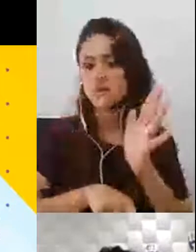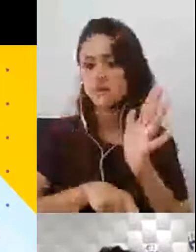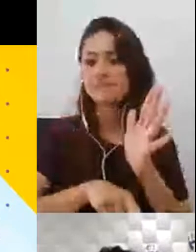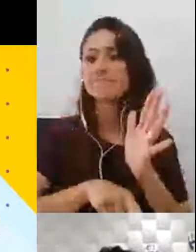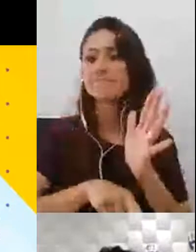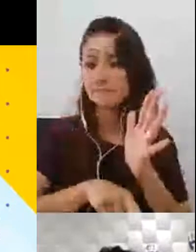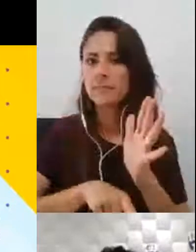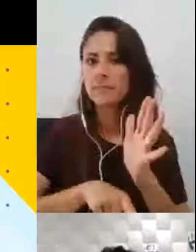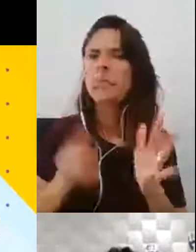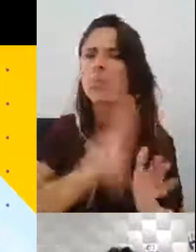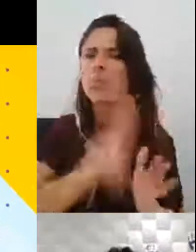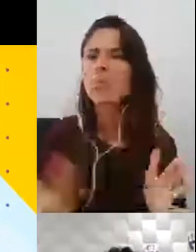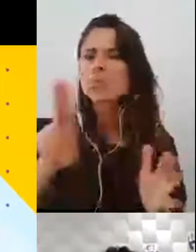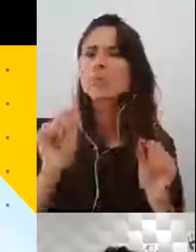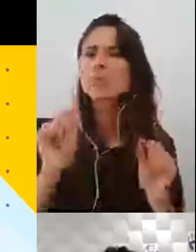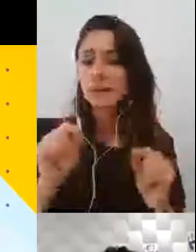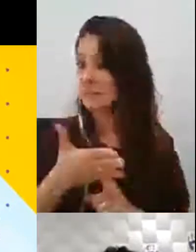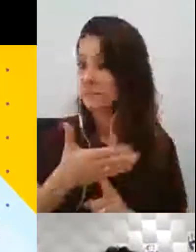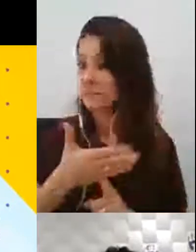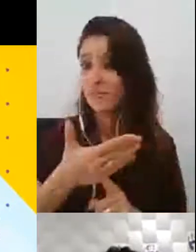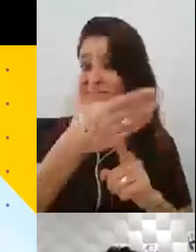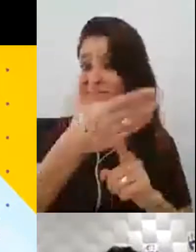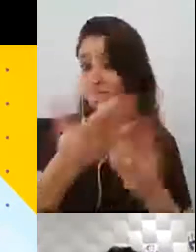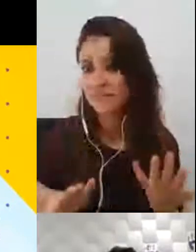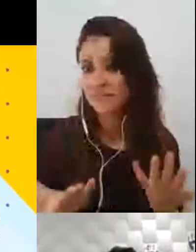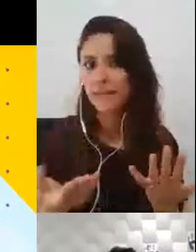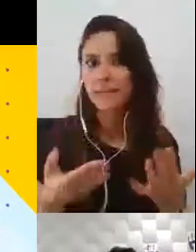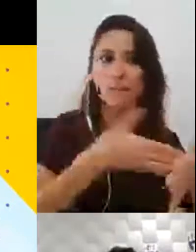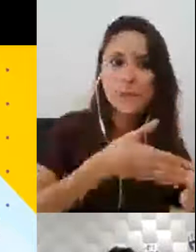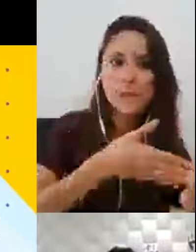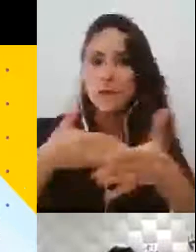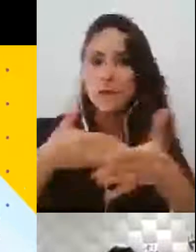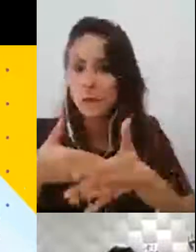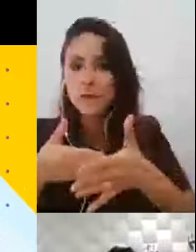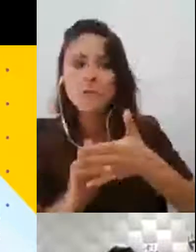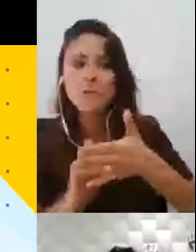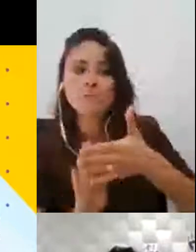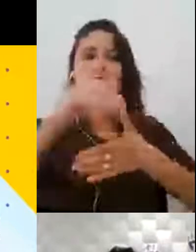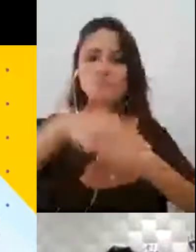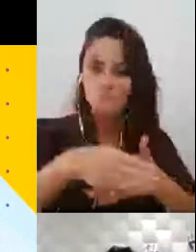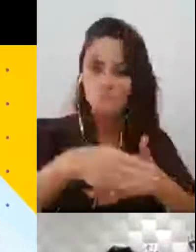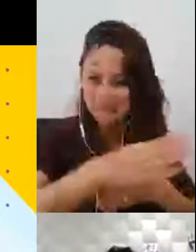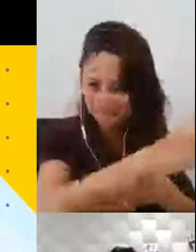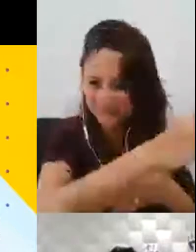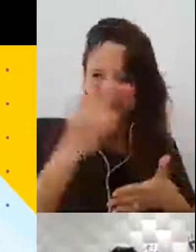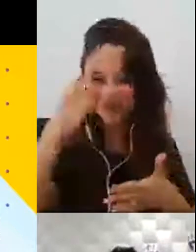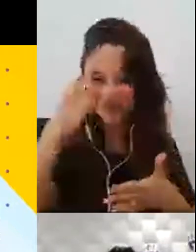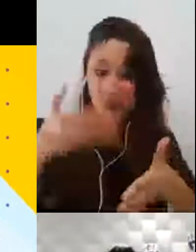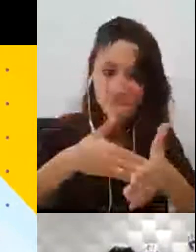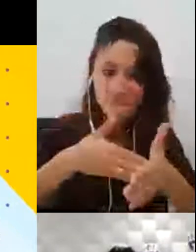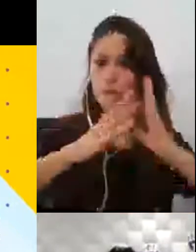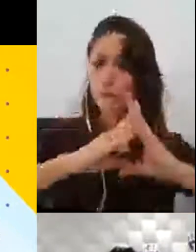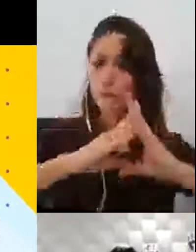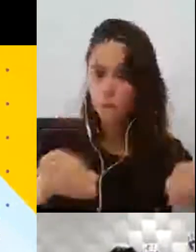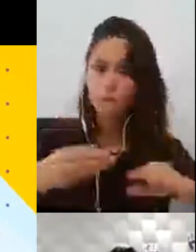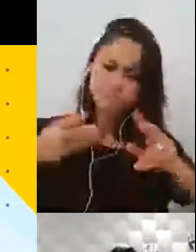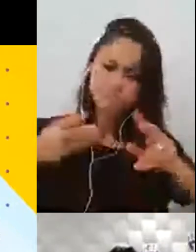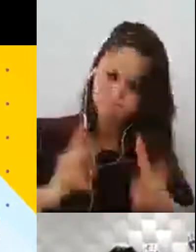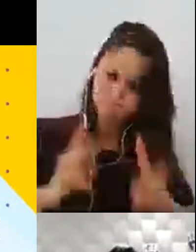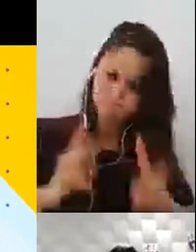usando a tecnologia, né? Barreiras devem ser quebradas e precisam sempre ser colocados